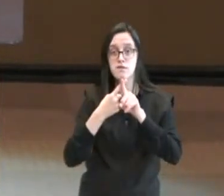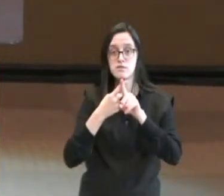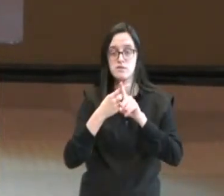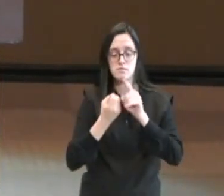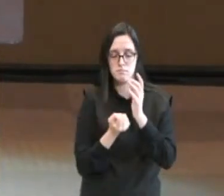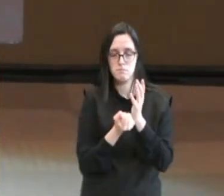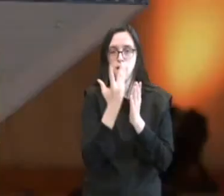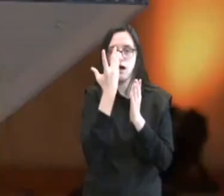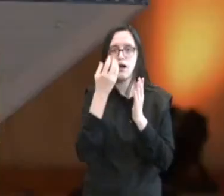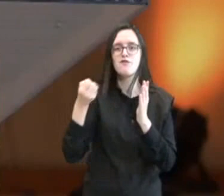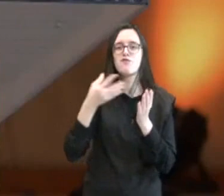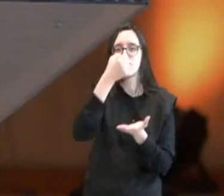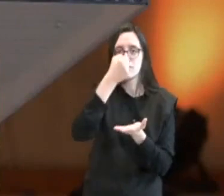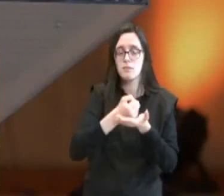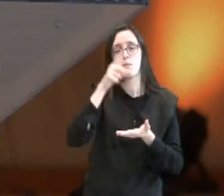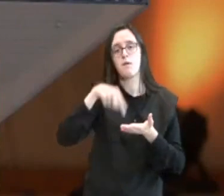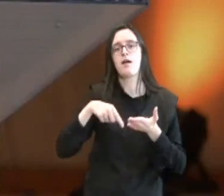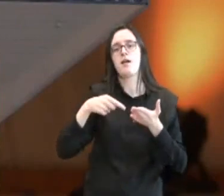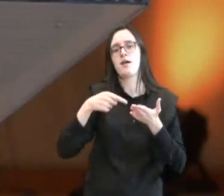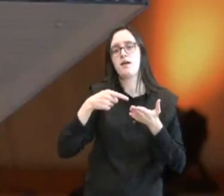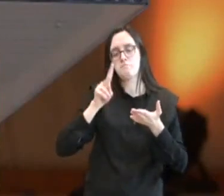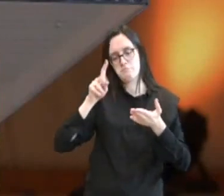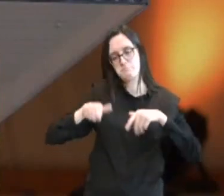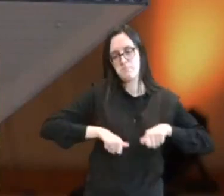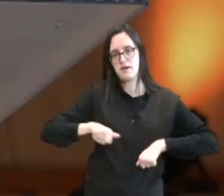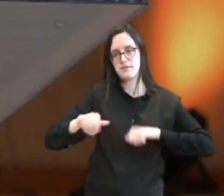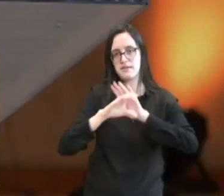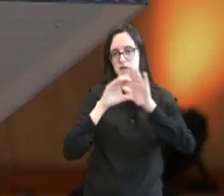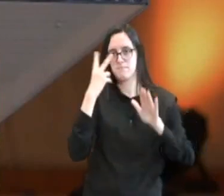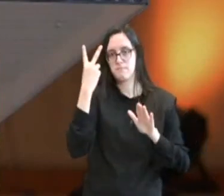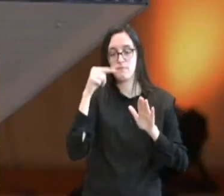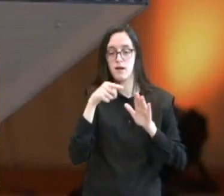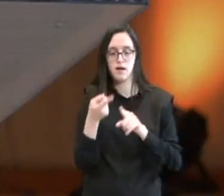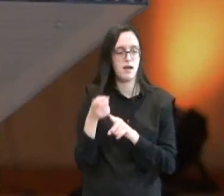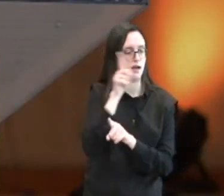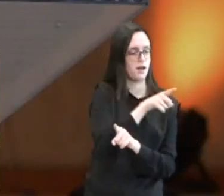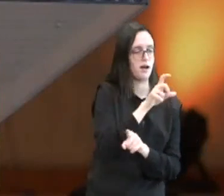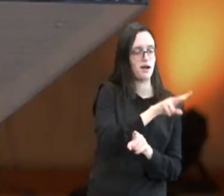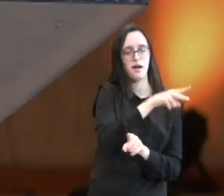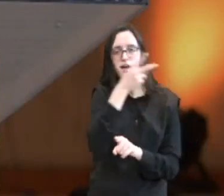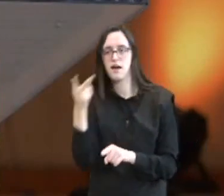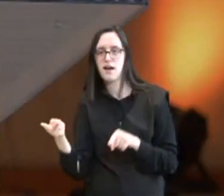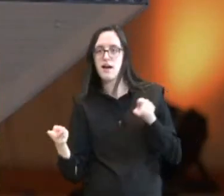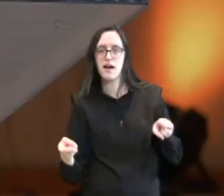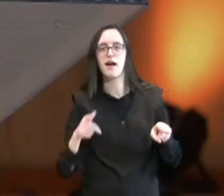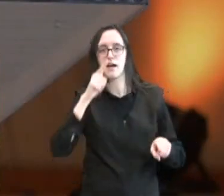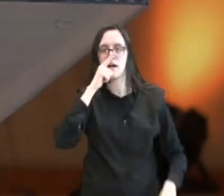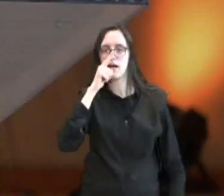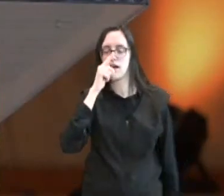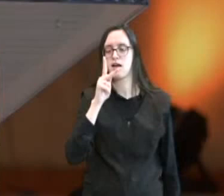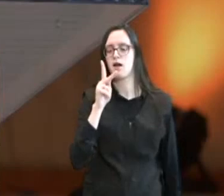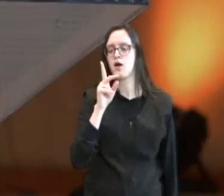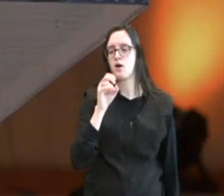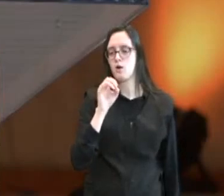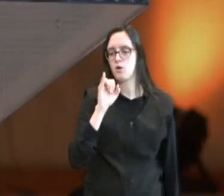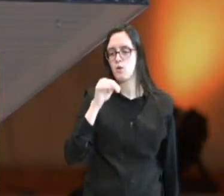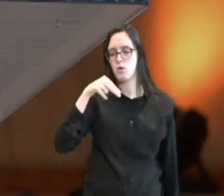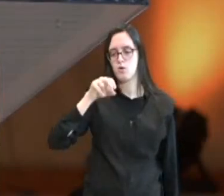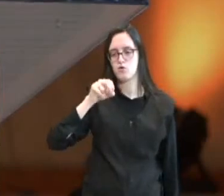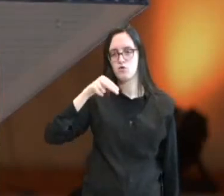capítulo 2. Essa palavra vem da língua grega, né? Koinonia, fala-se muito em célula, né?